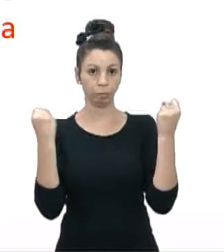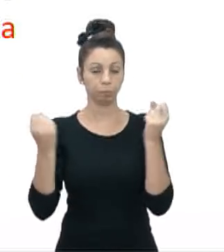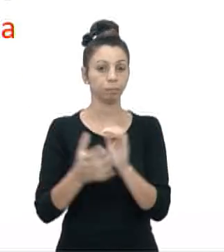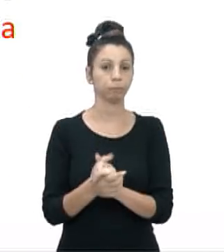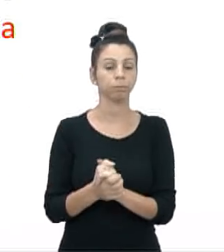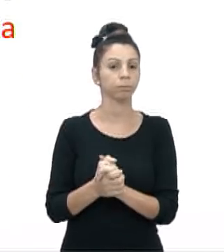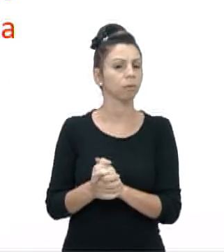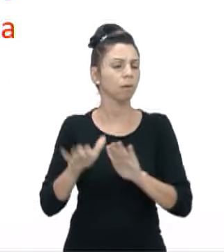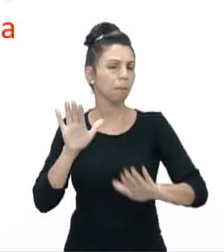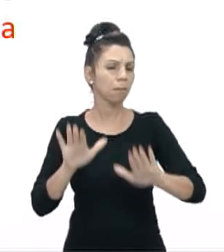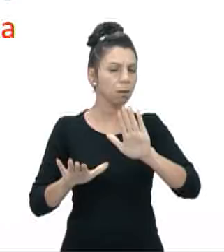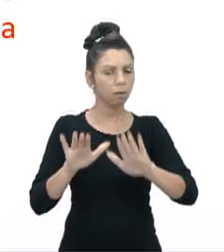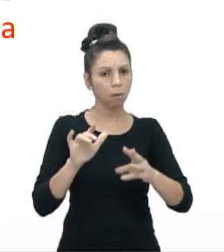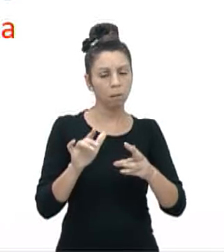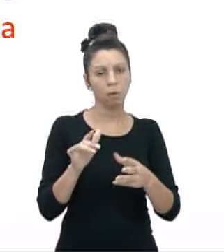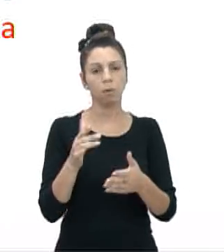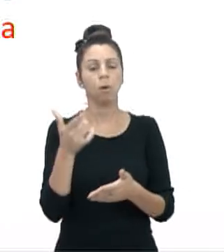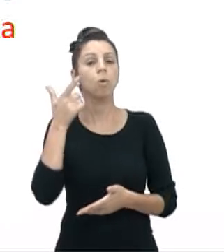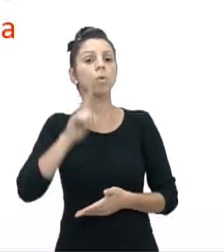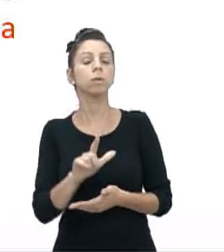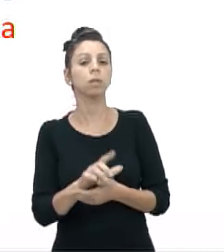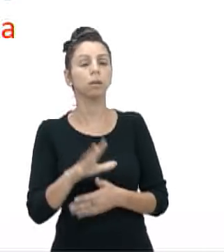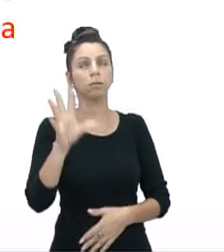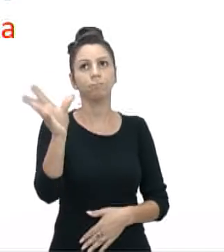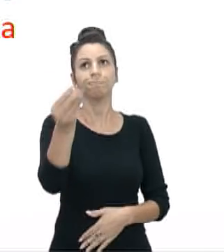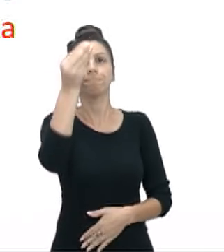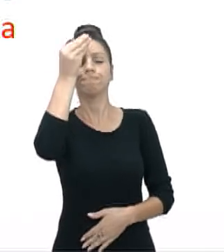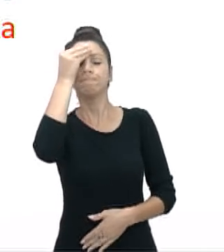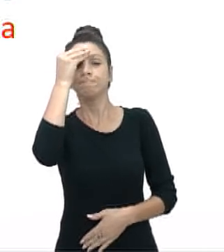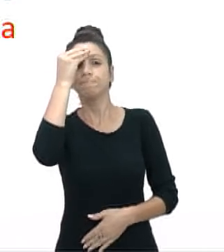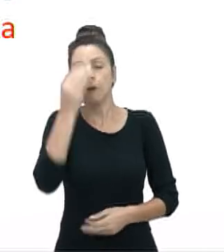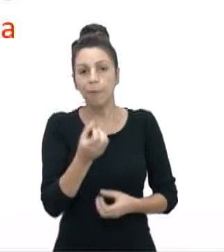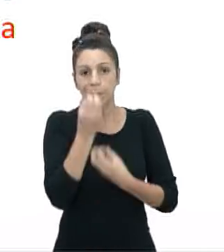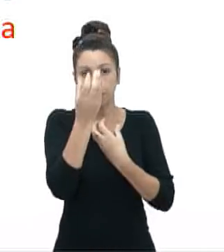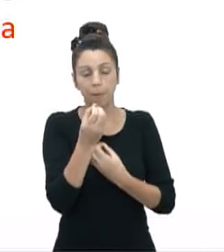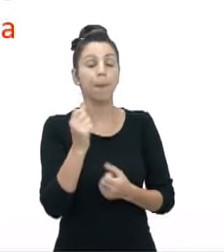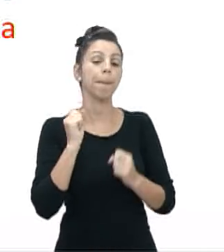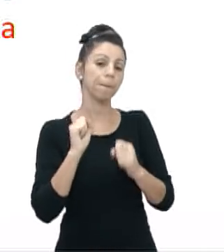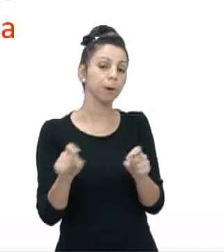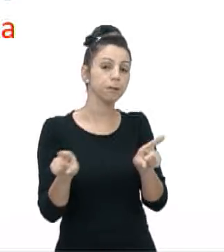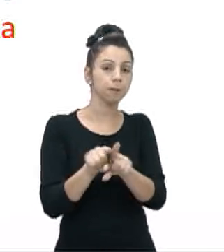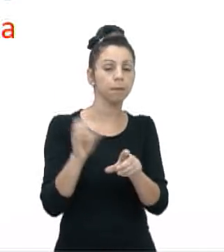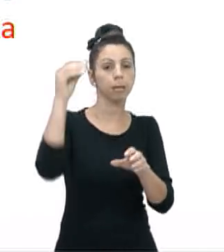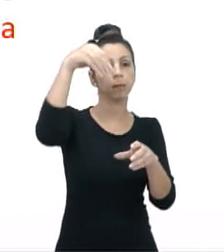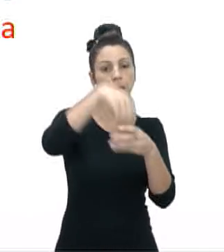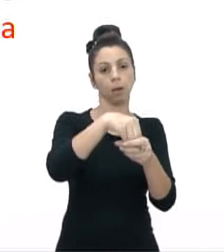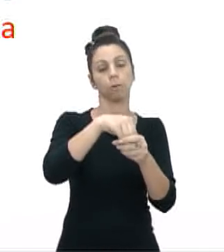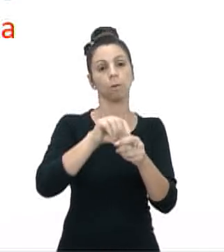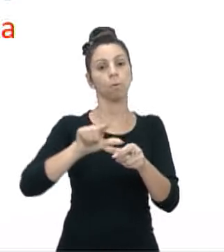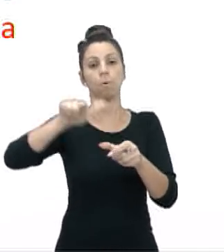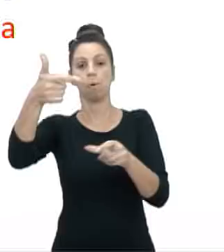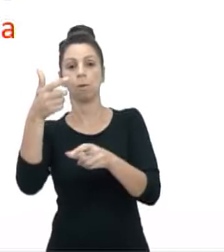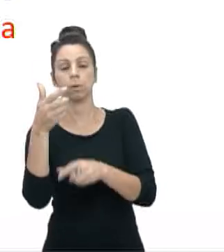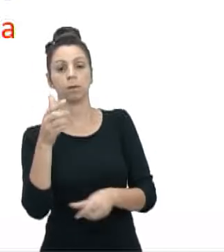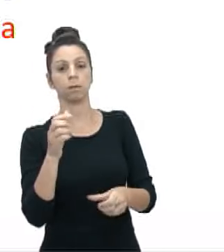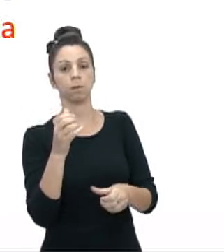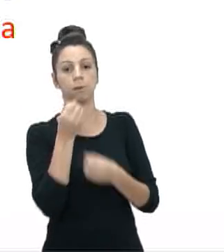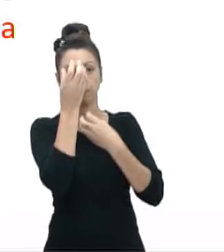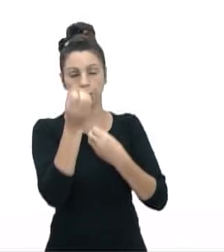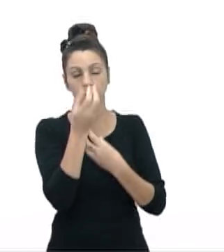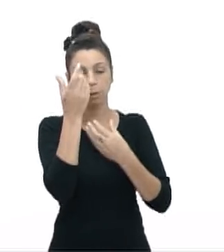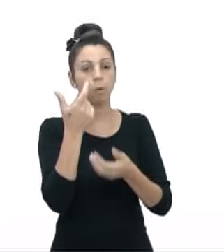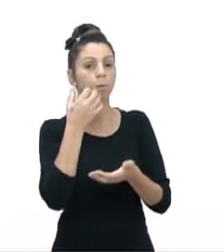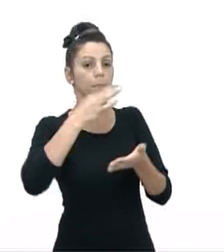Então, mais ou menos, quem conseguiu captar um pouco dessas informações, podem ter outras informações adicionais aí, conseguiu acertar essa